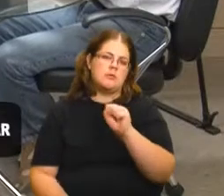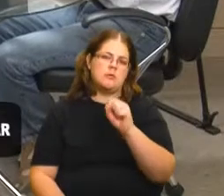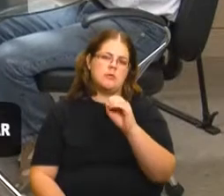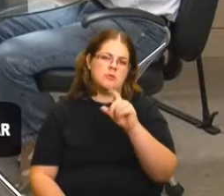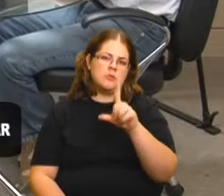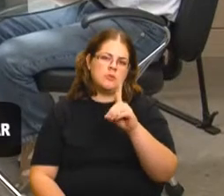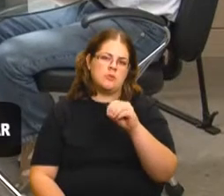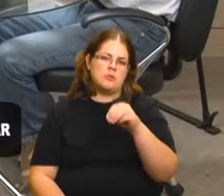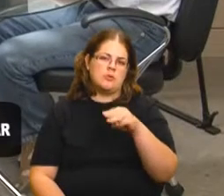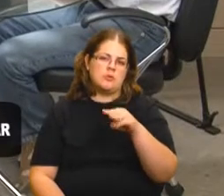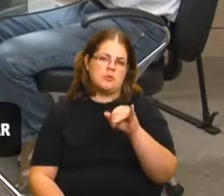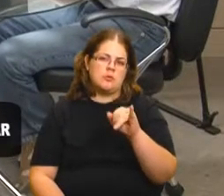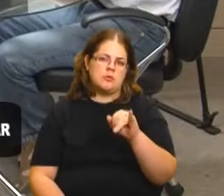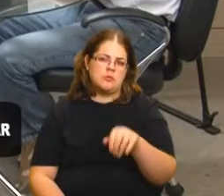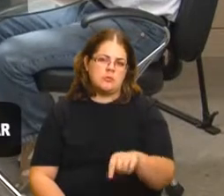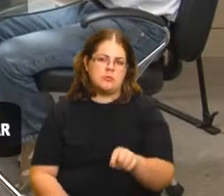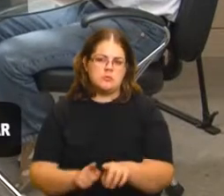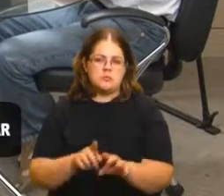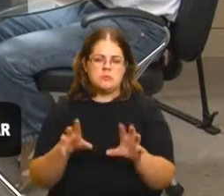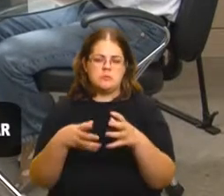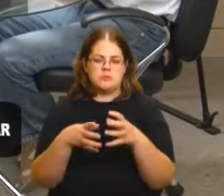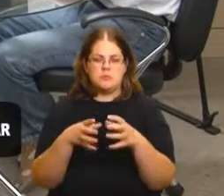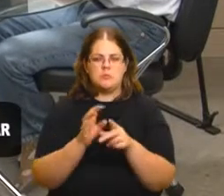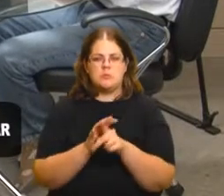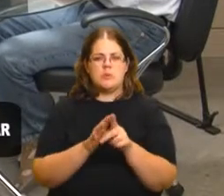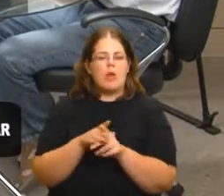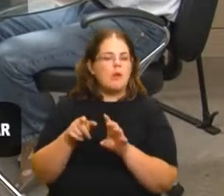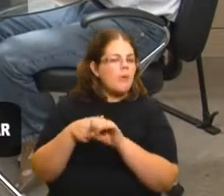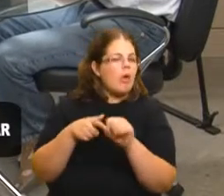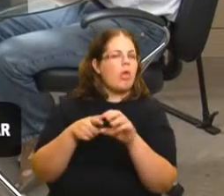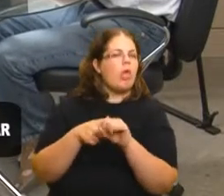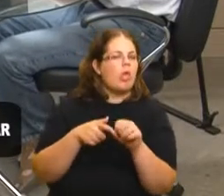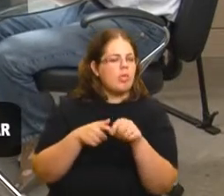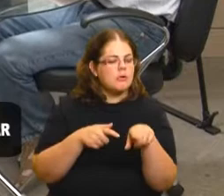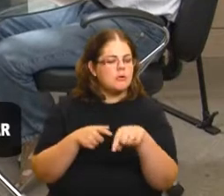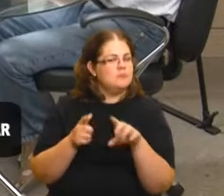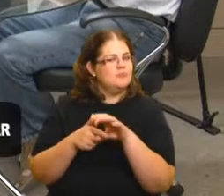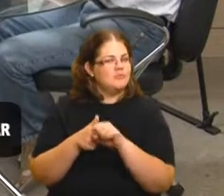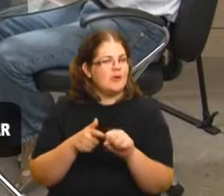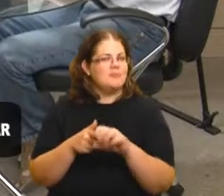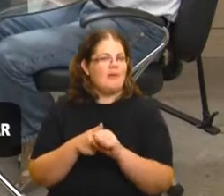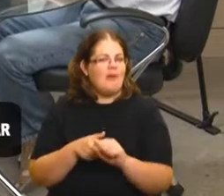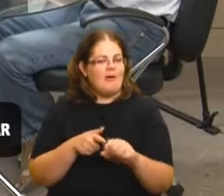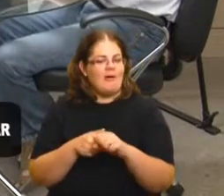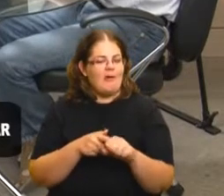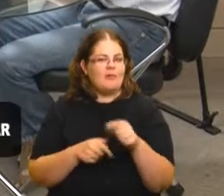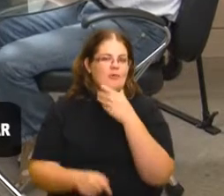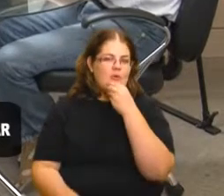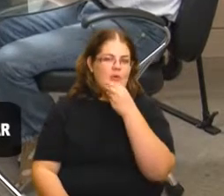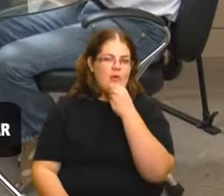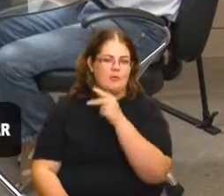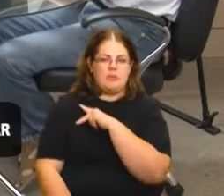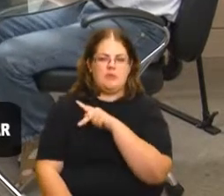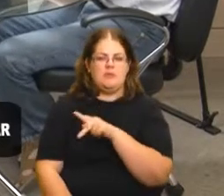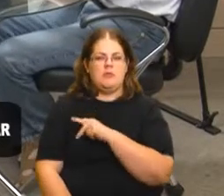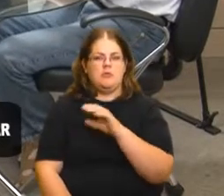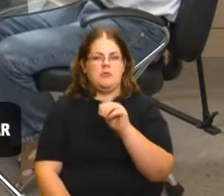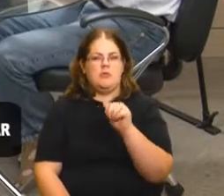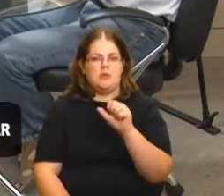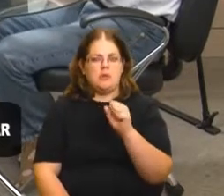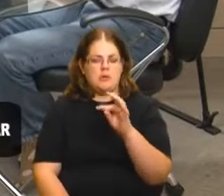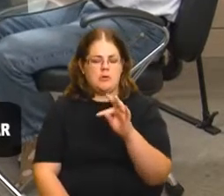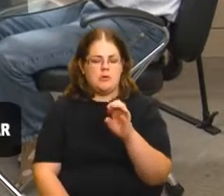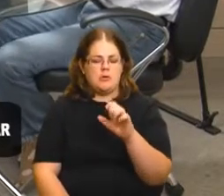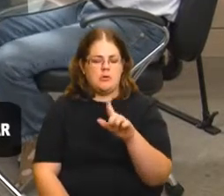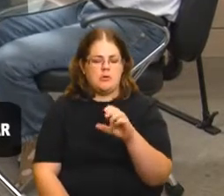os militares que se dizia na época, né, os bajuladores diziam. Castelista é por causa do Castelo Branco. Castelo Branco. ESG,